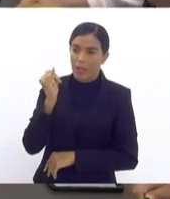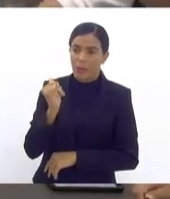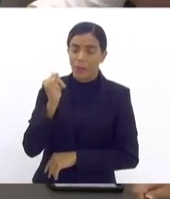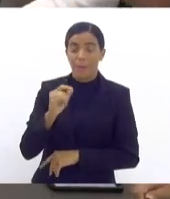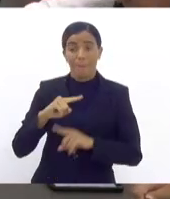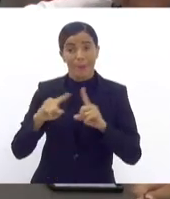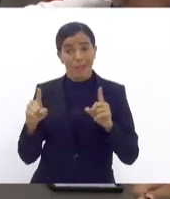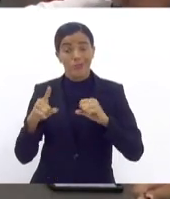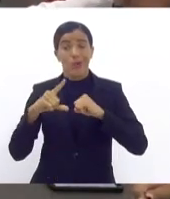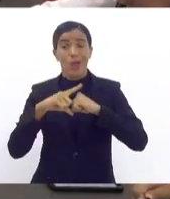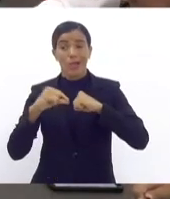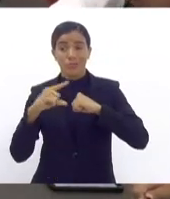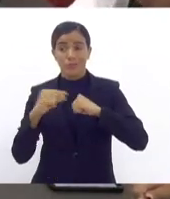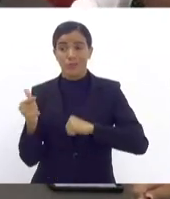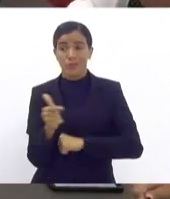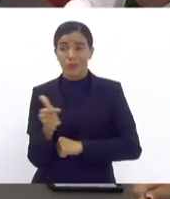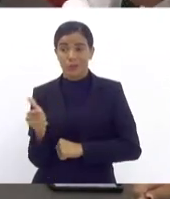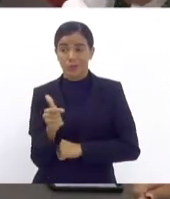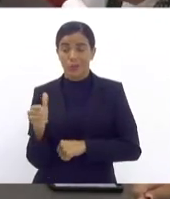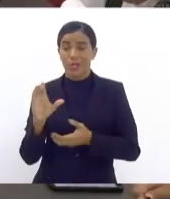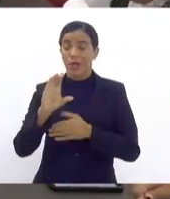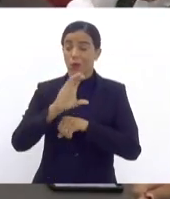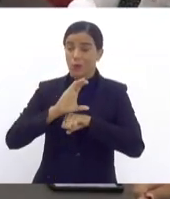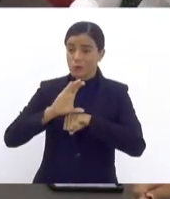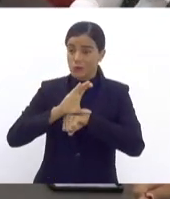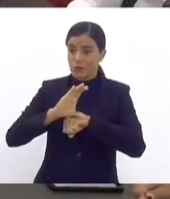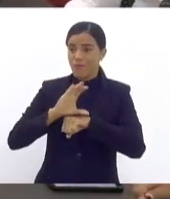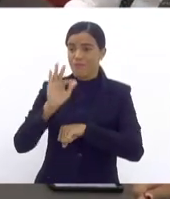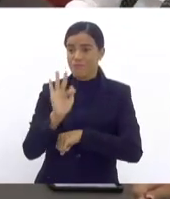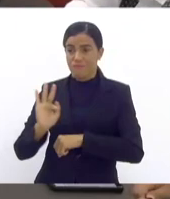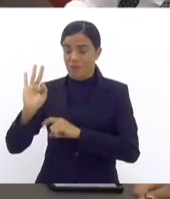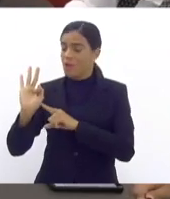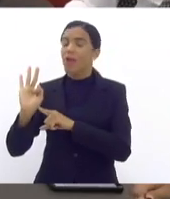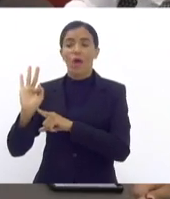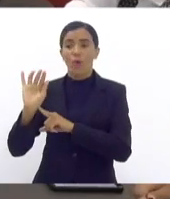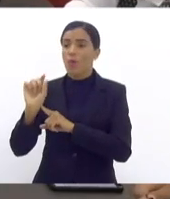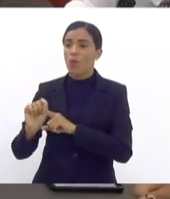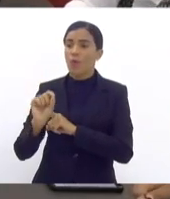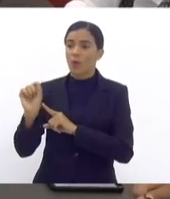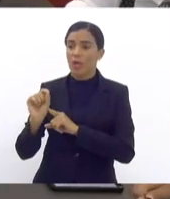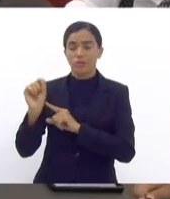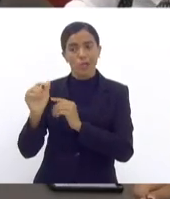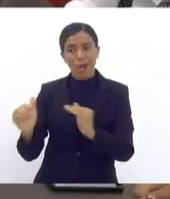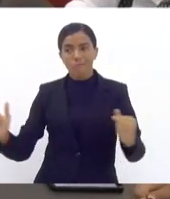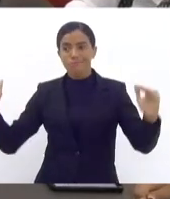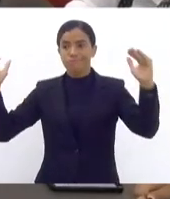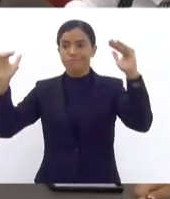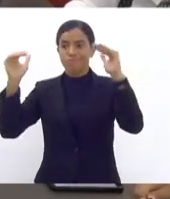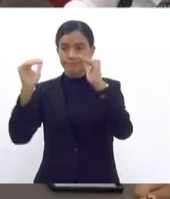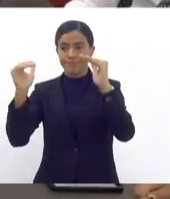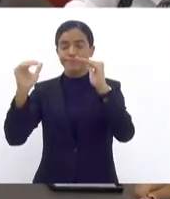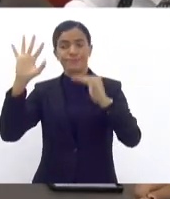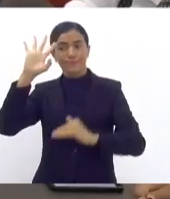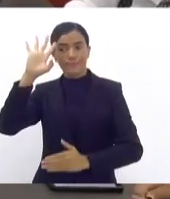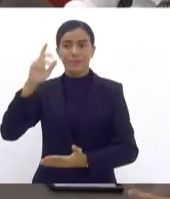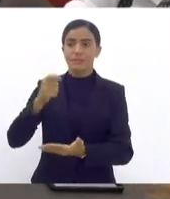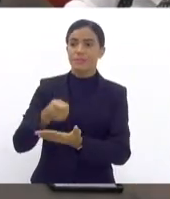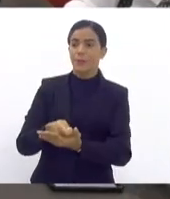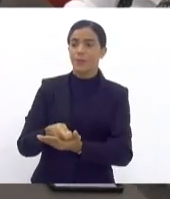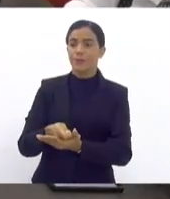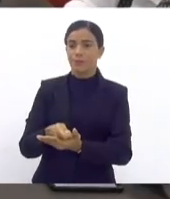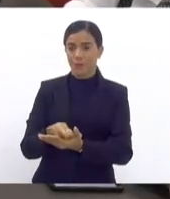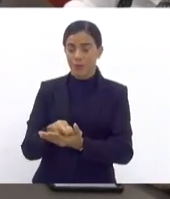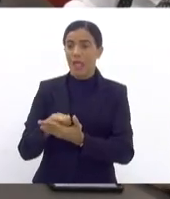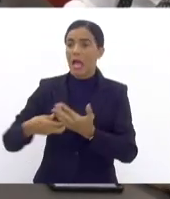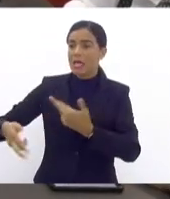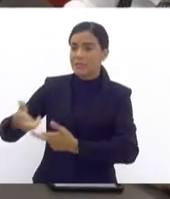da Constituição Federal também deixa claro já o entendimento que foi pacificado pela Corte Superior, no sentido de que as